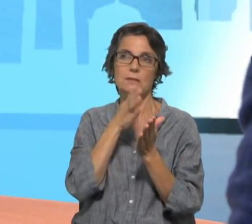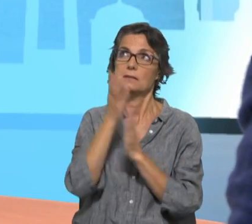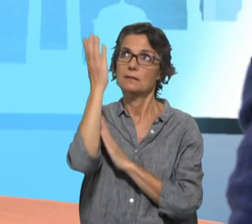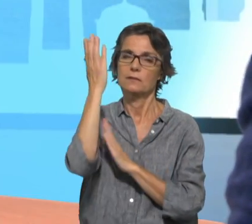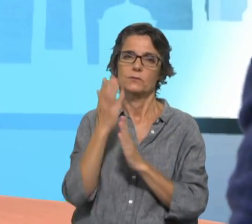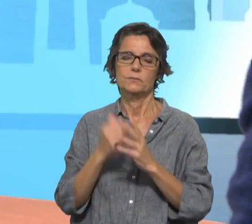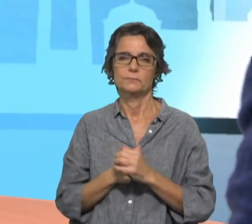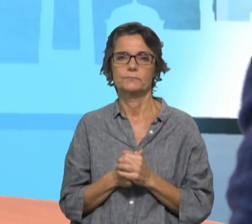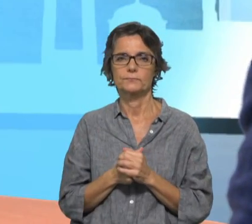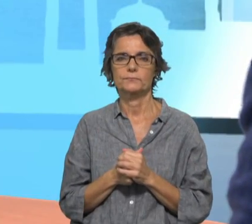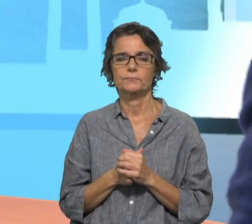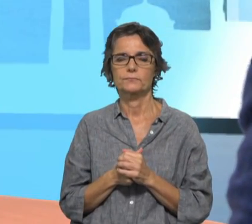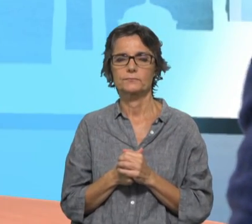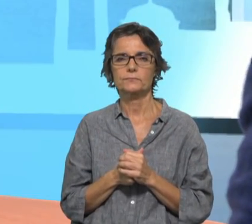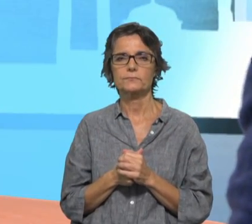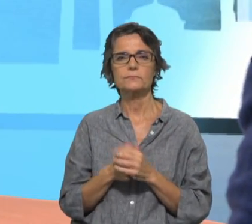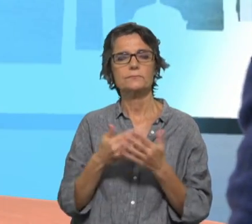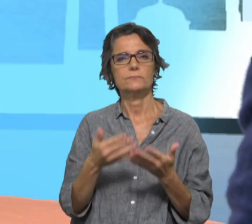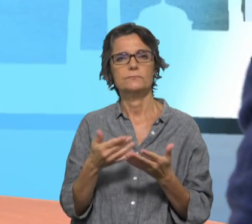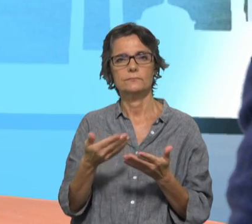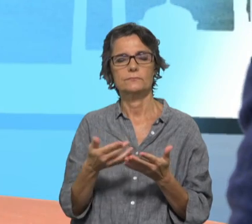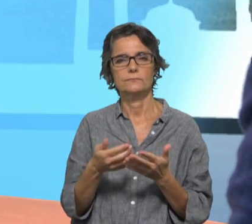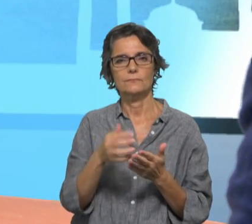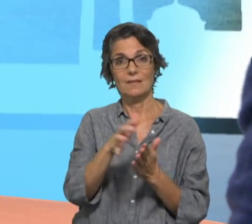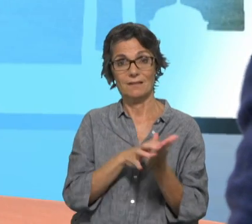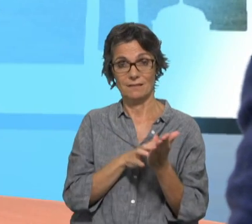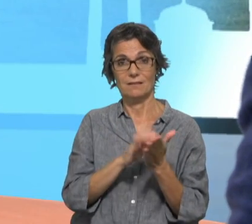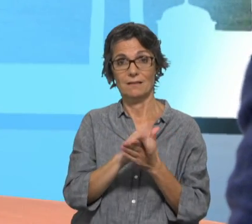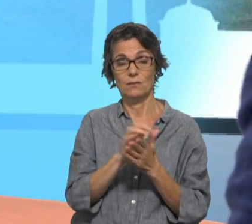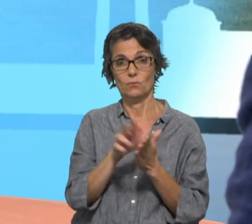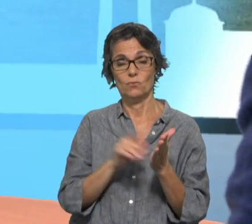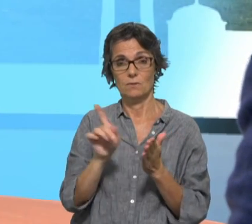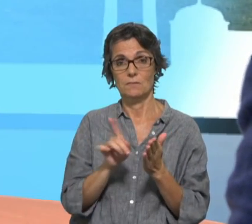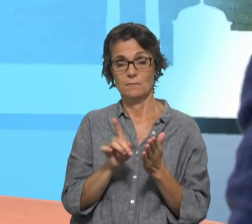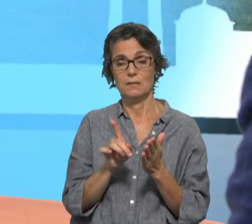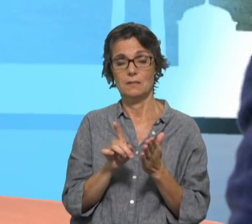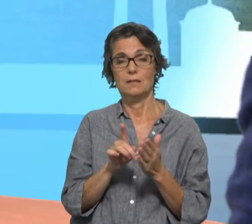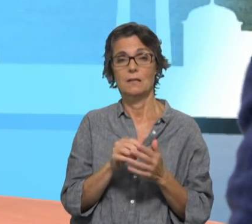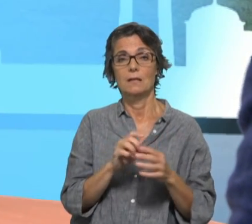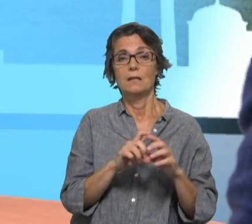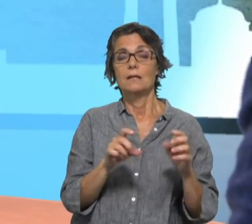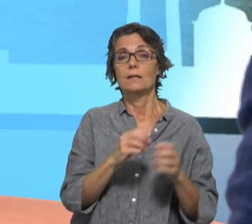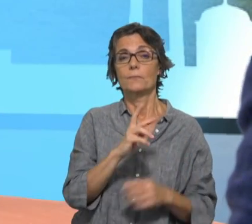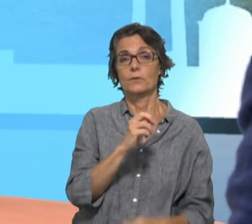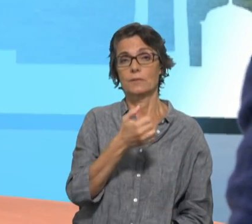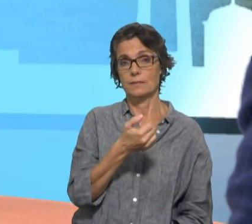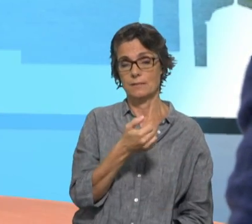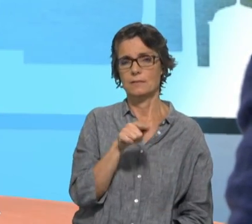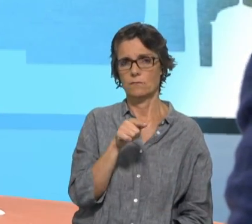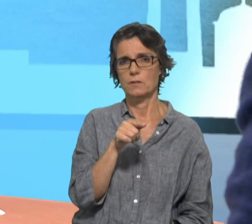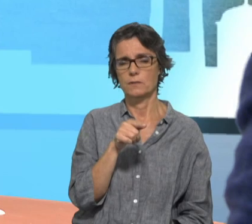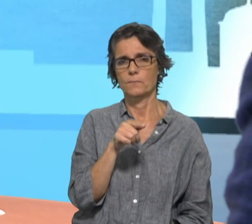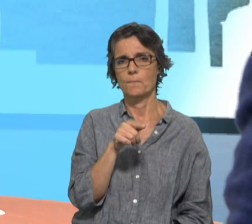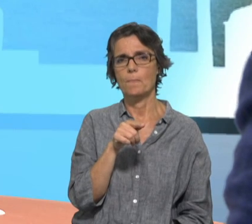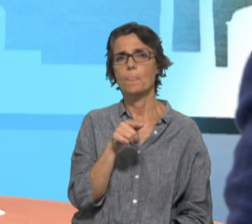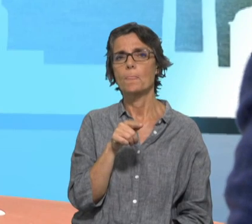primeira leitura, que há pouco referiu o Padre Carlos Aquino, profeta Isaías, no capítulo 35, onde há, de facto,